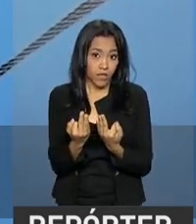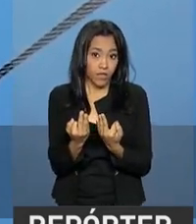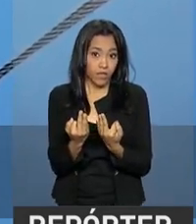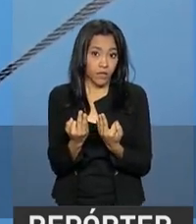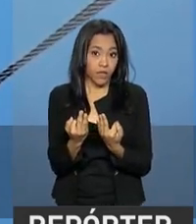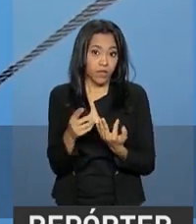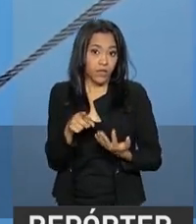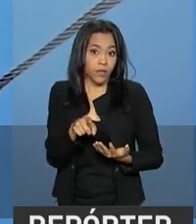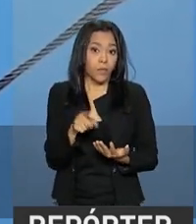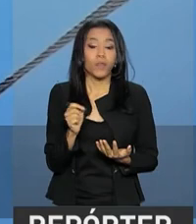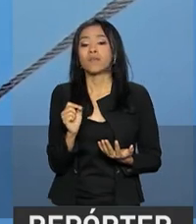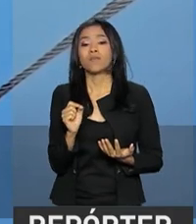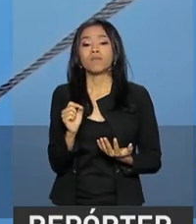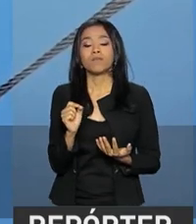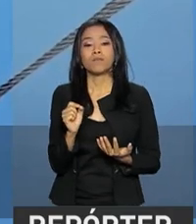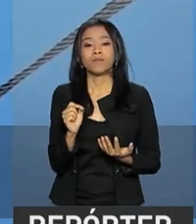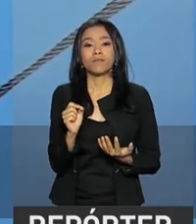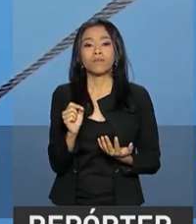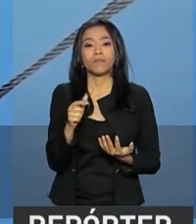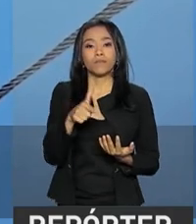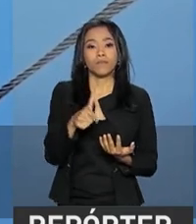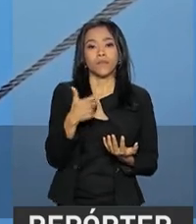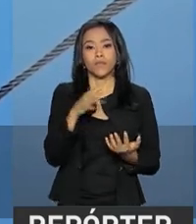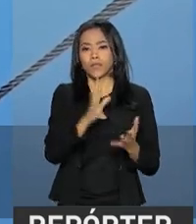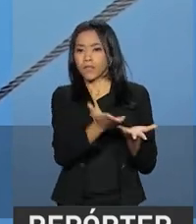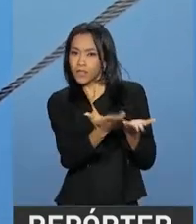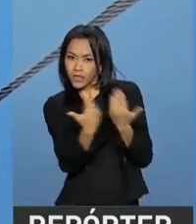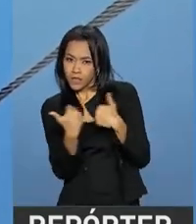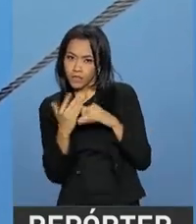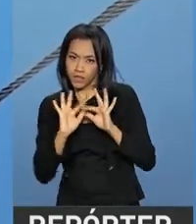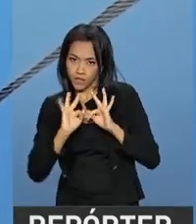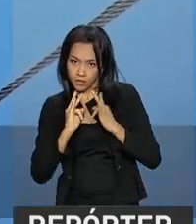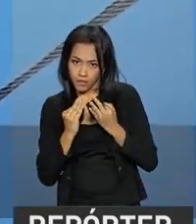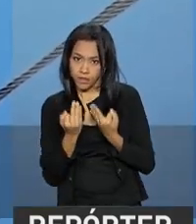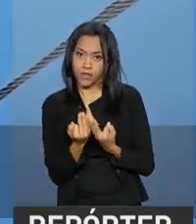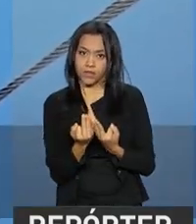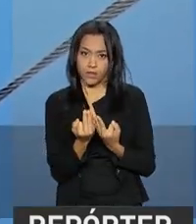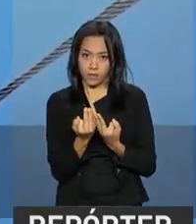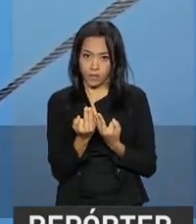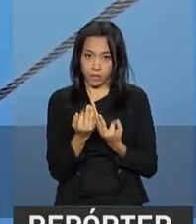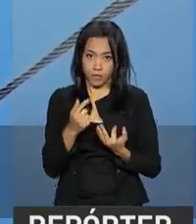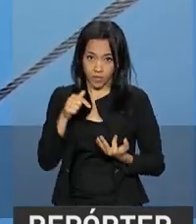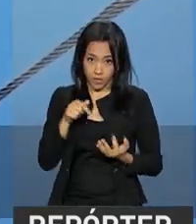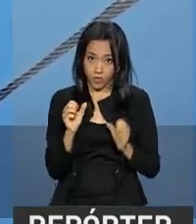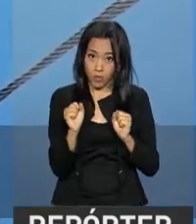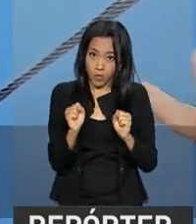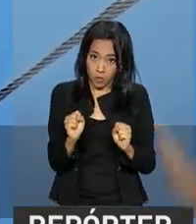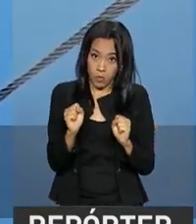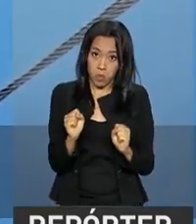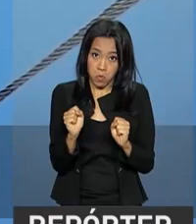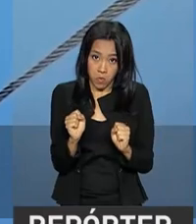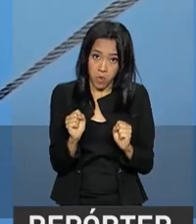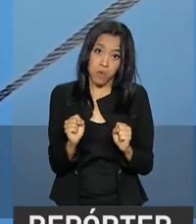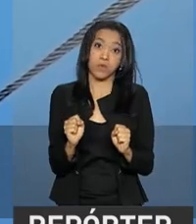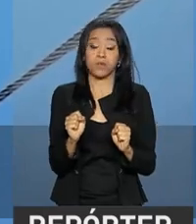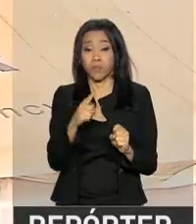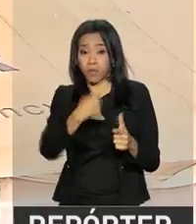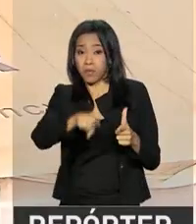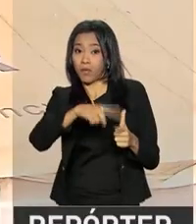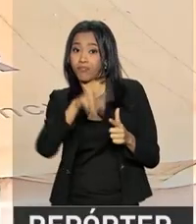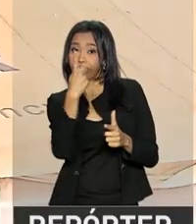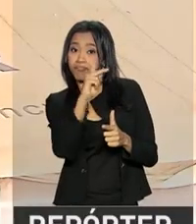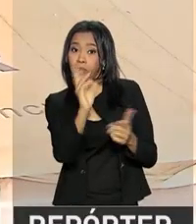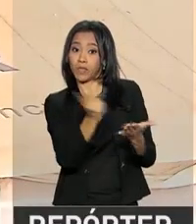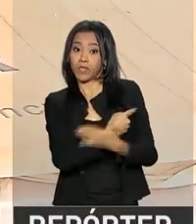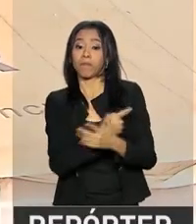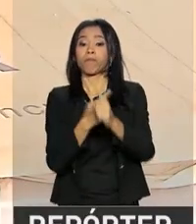foi um nó para a família acaba para que não façam quando o criciúma tentou fazendo brian na